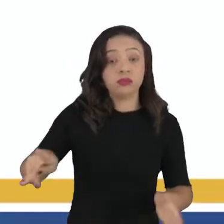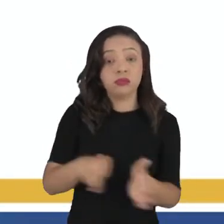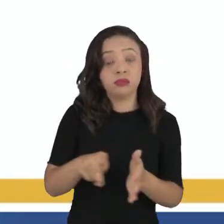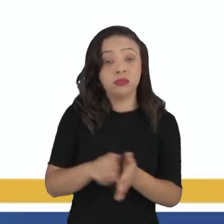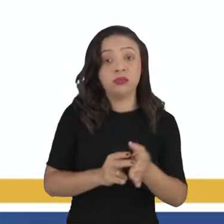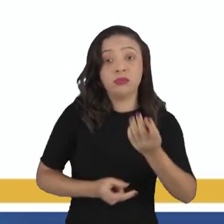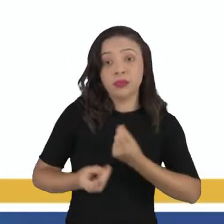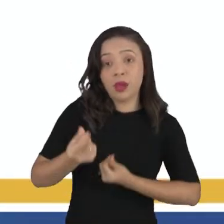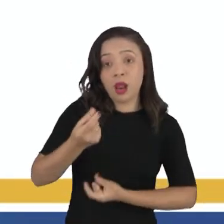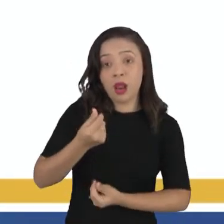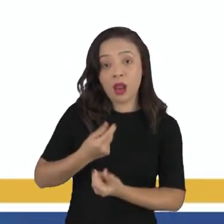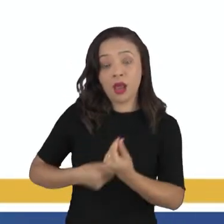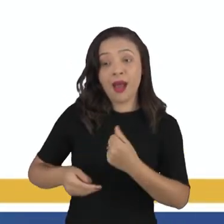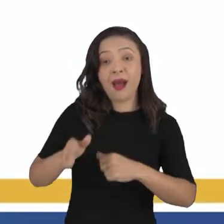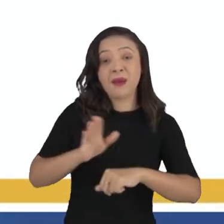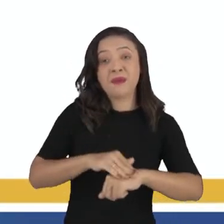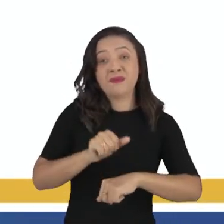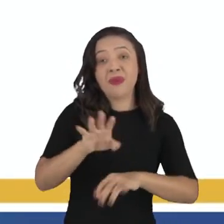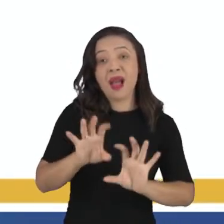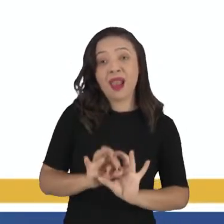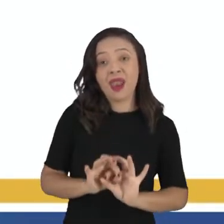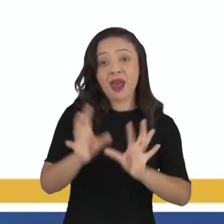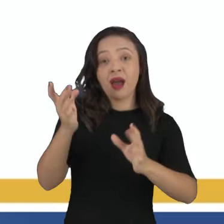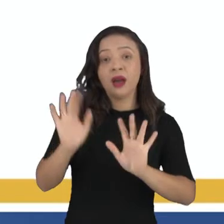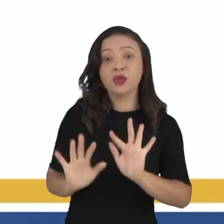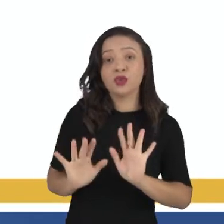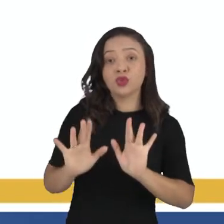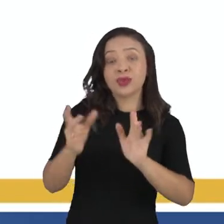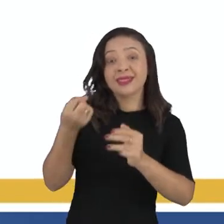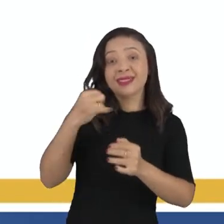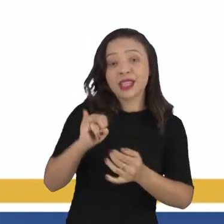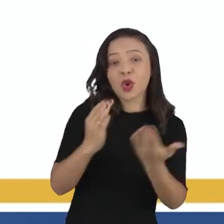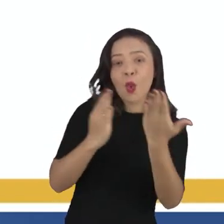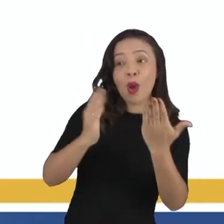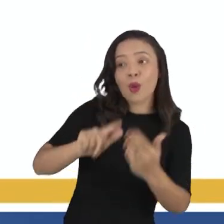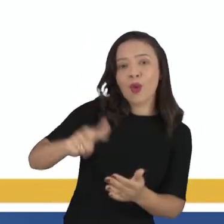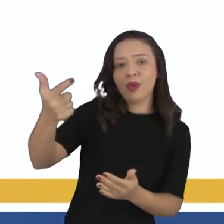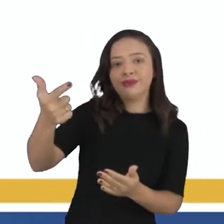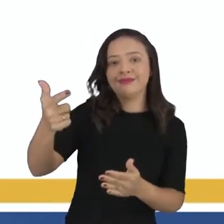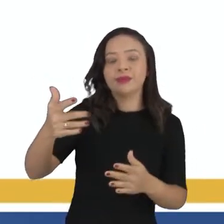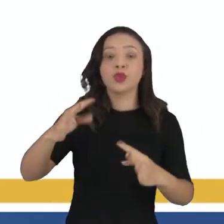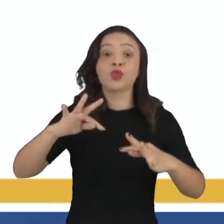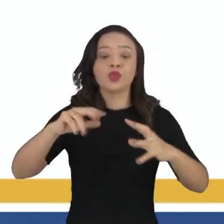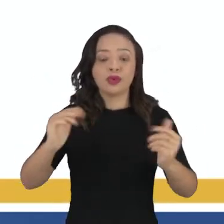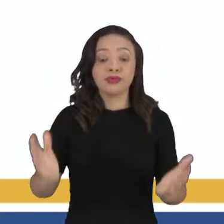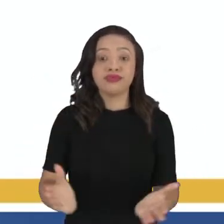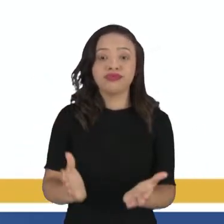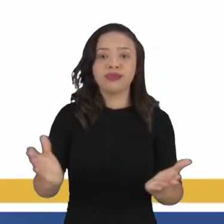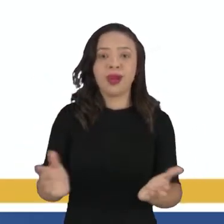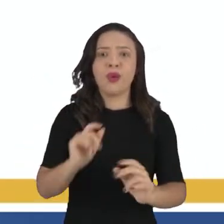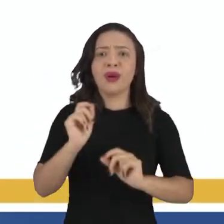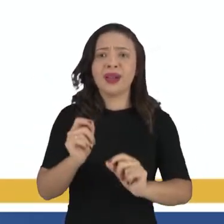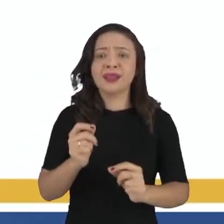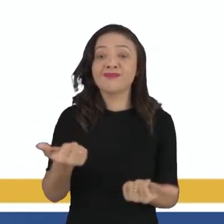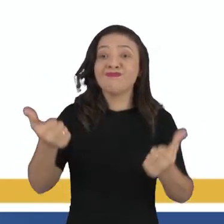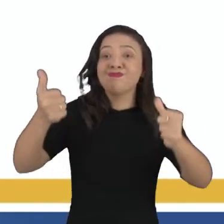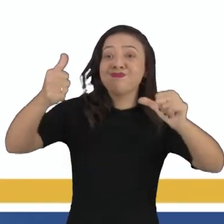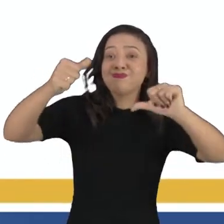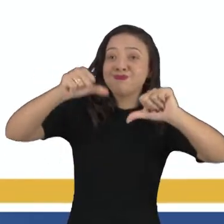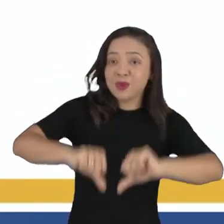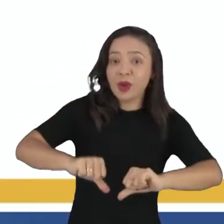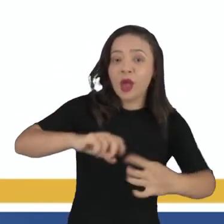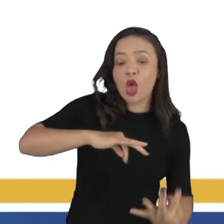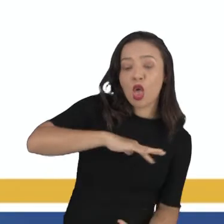liberam mais gases do que outros, né? E aí tudo isso contribui para um agravamento, uma intensificação